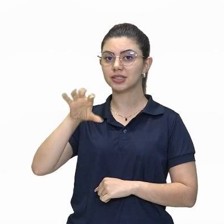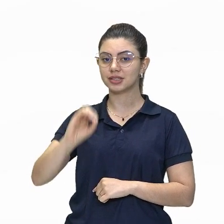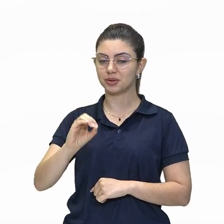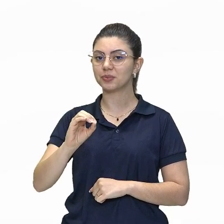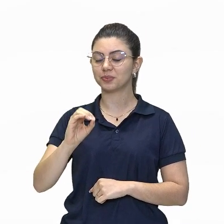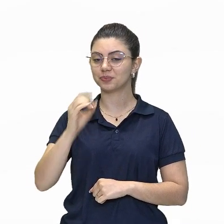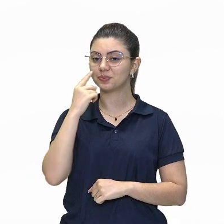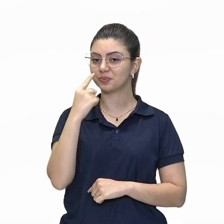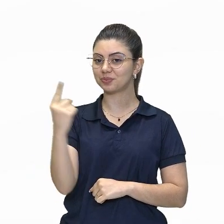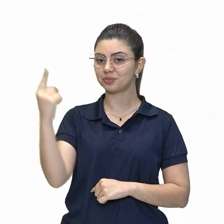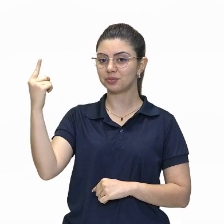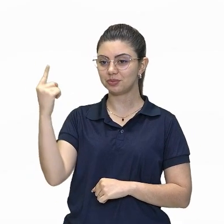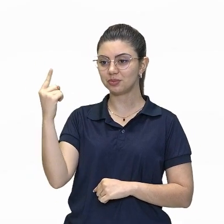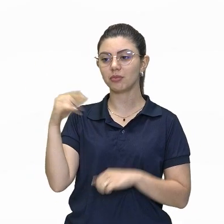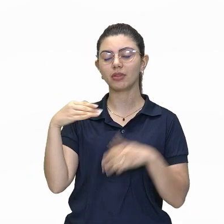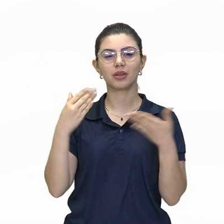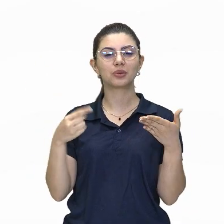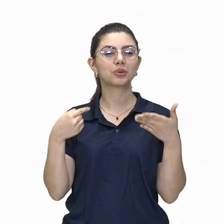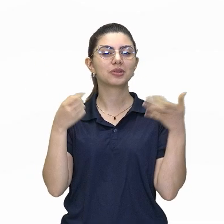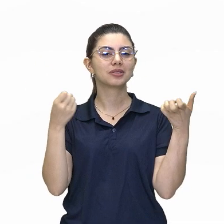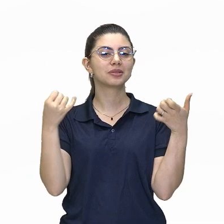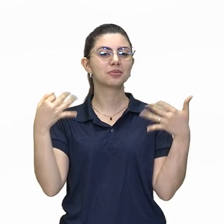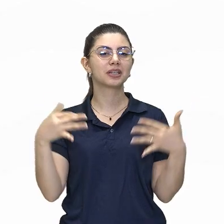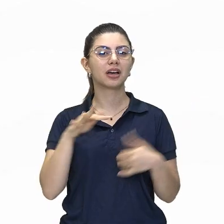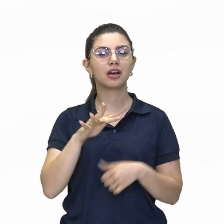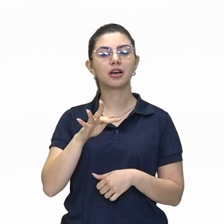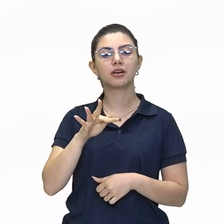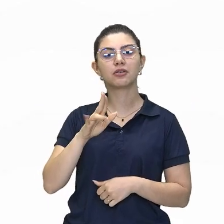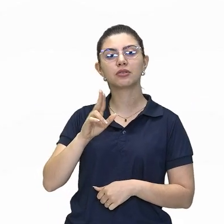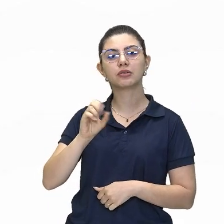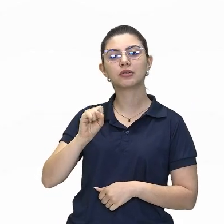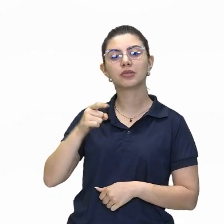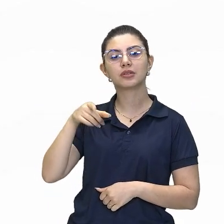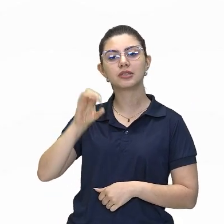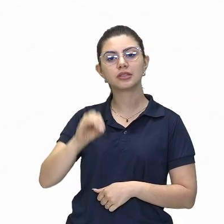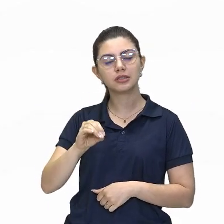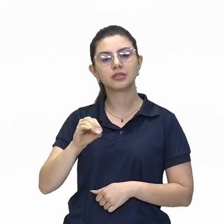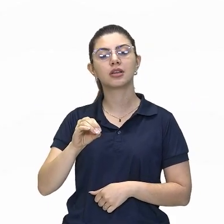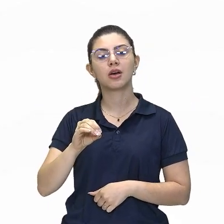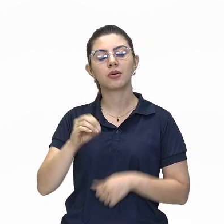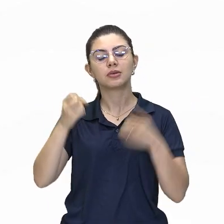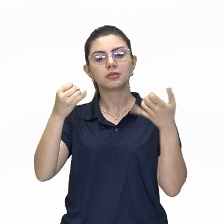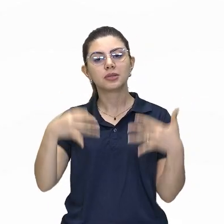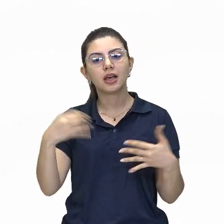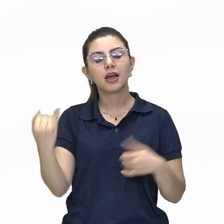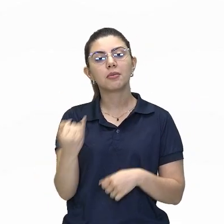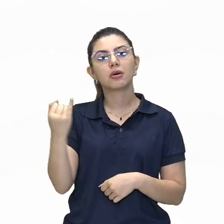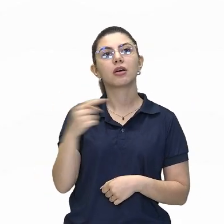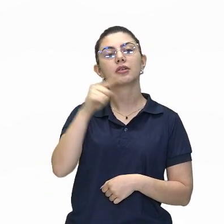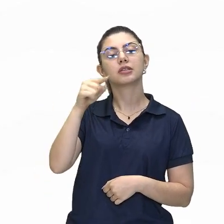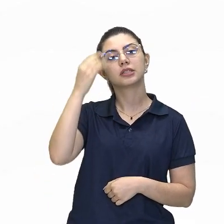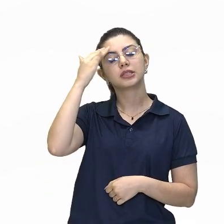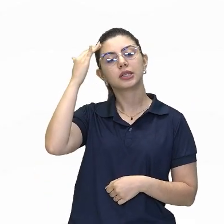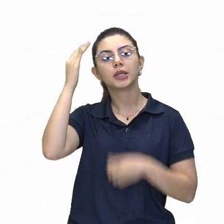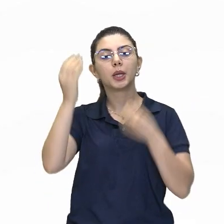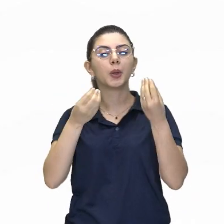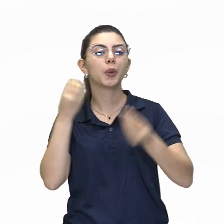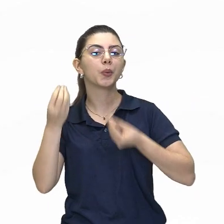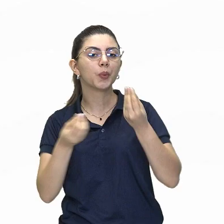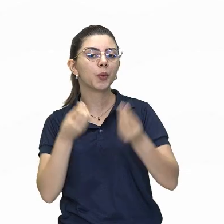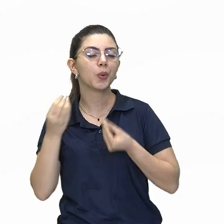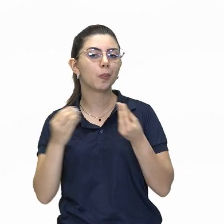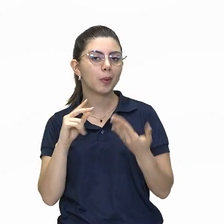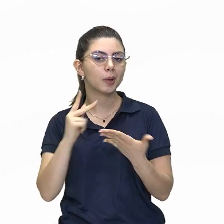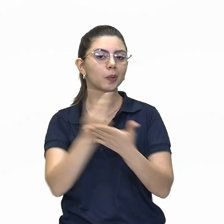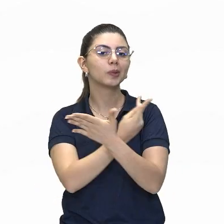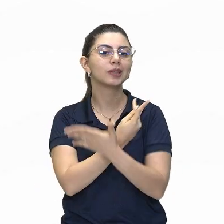né? Por que nós falamos sobre a fissão muito? Porque é muito importante que você compreenda o processo da fissão nuclear, porque esse